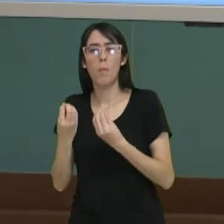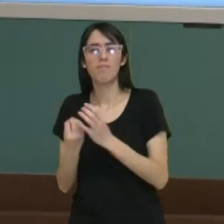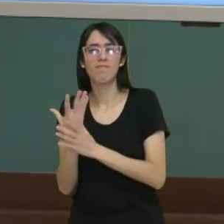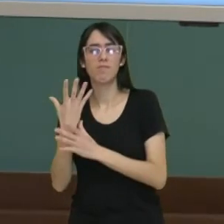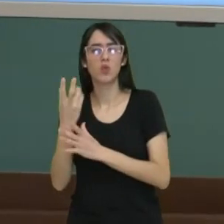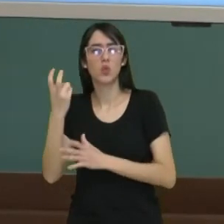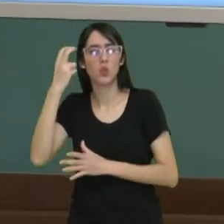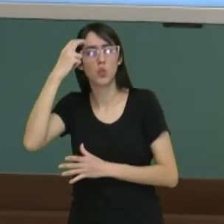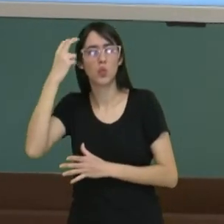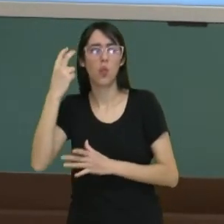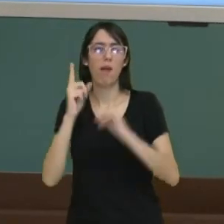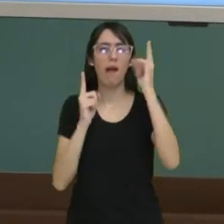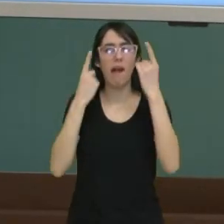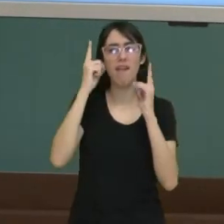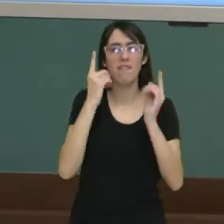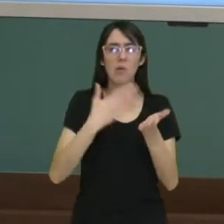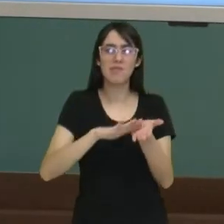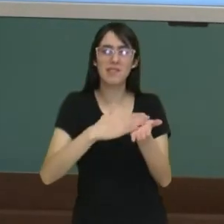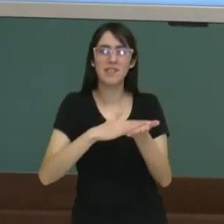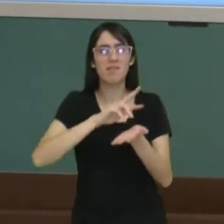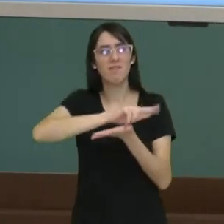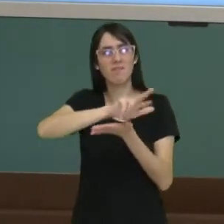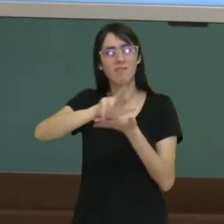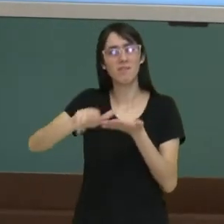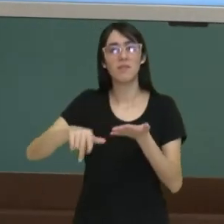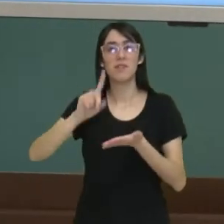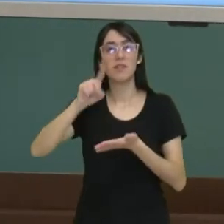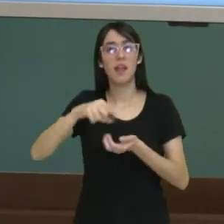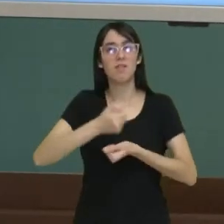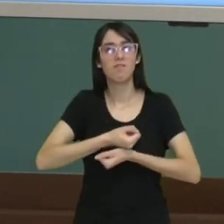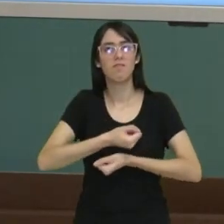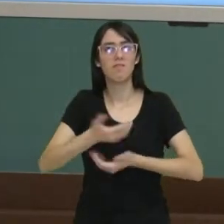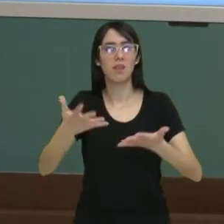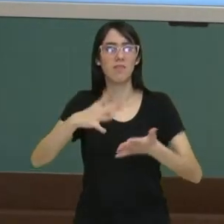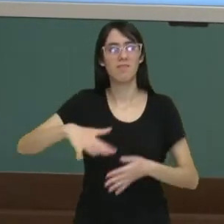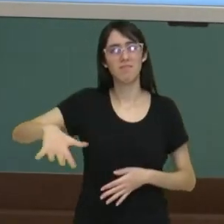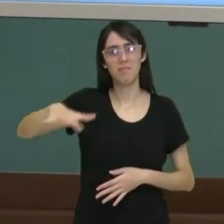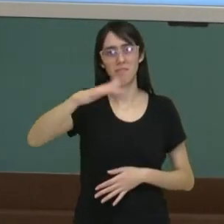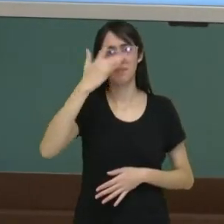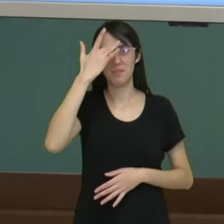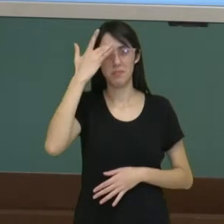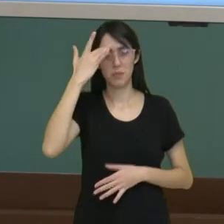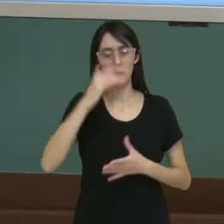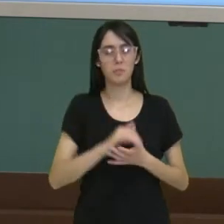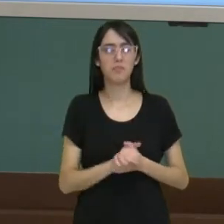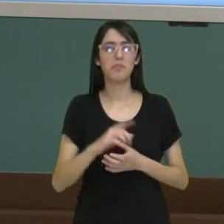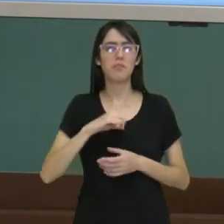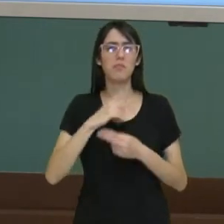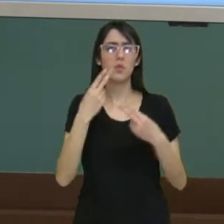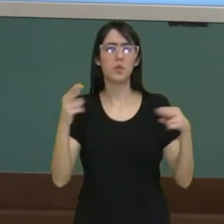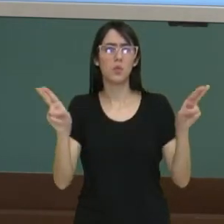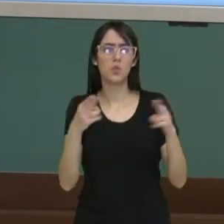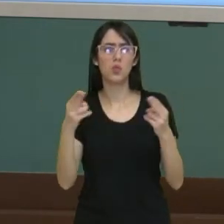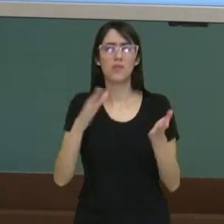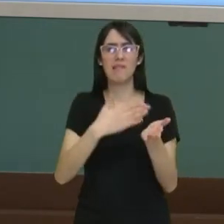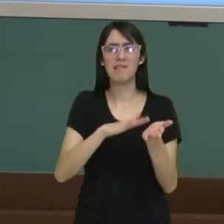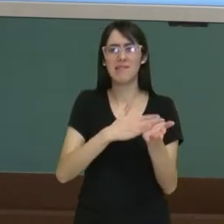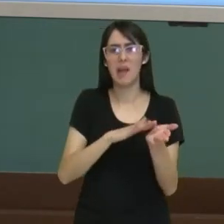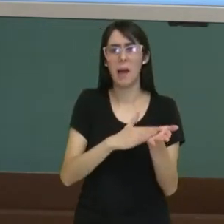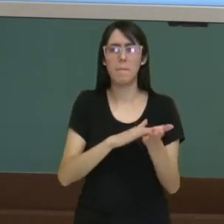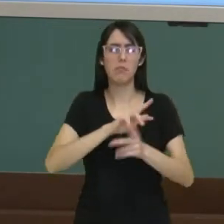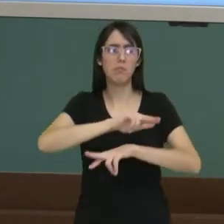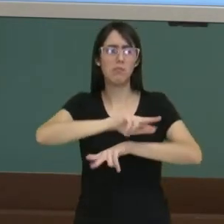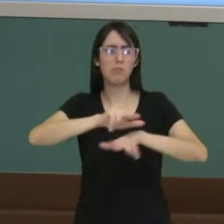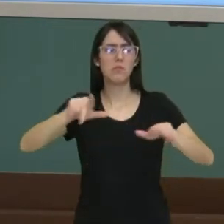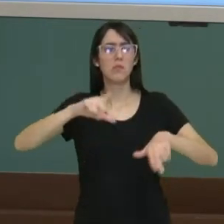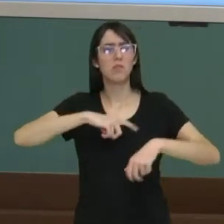né, de um carnaval, uma festinha. Então eu vou trazer isso, só que trazer isso para o meu lado. Muitas músicas, muito samba na época vai falar